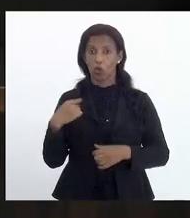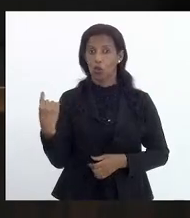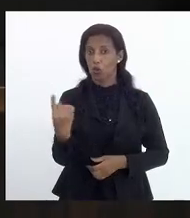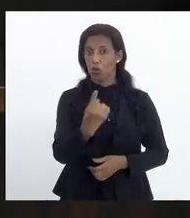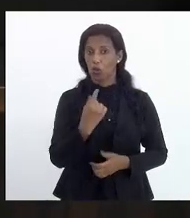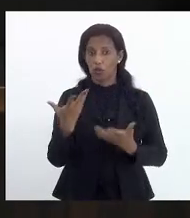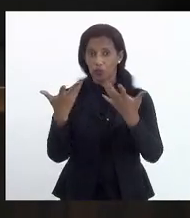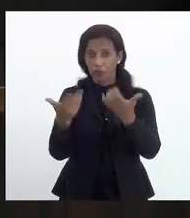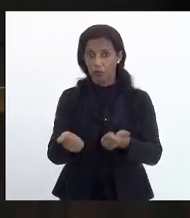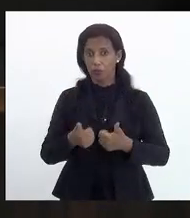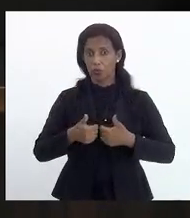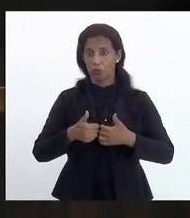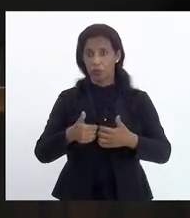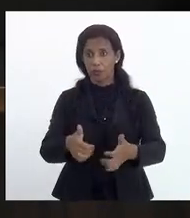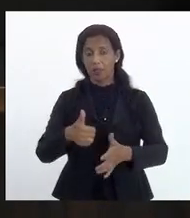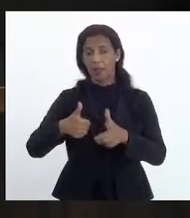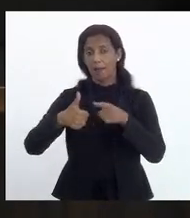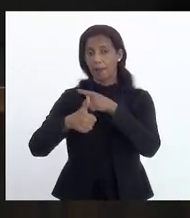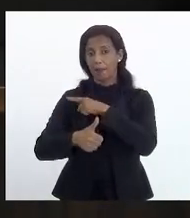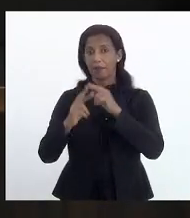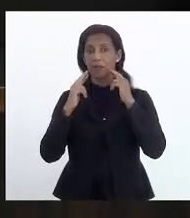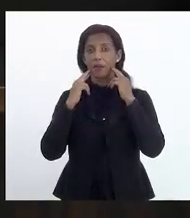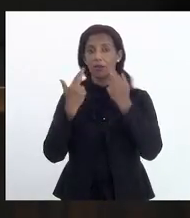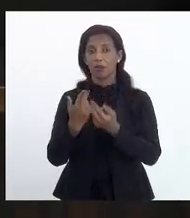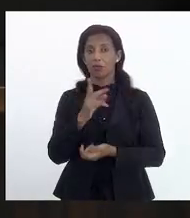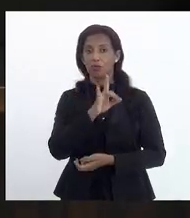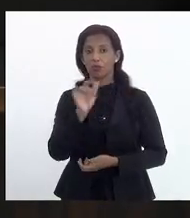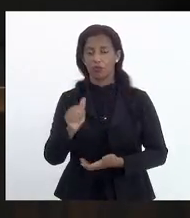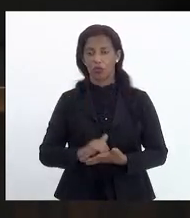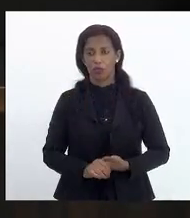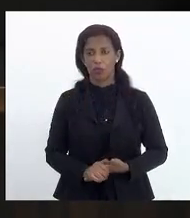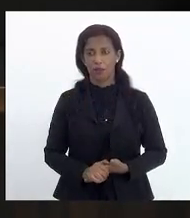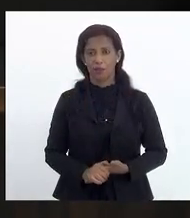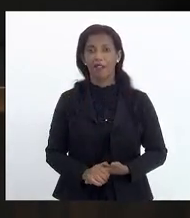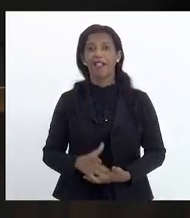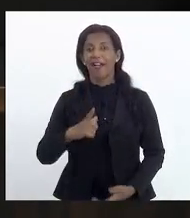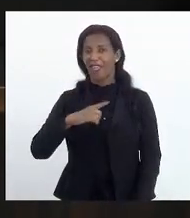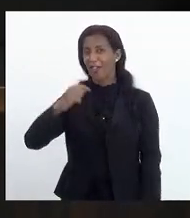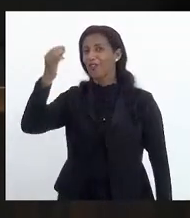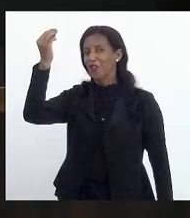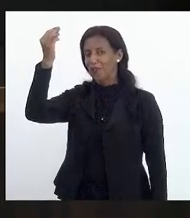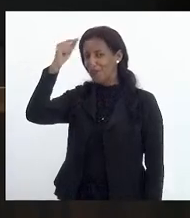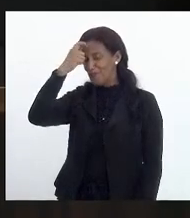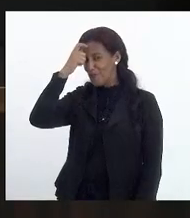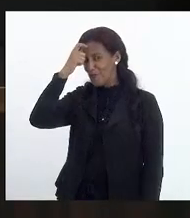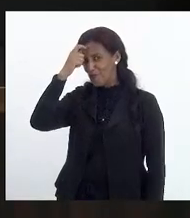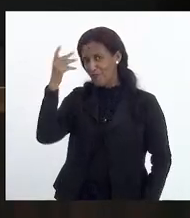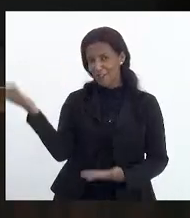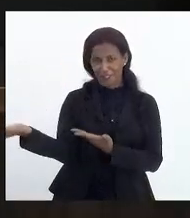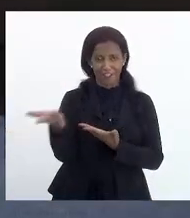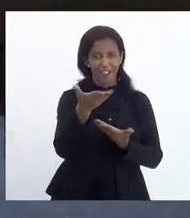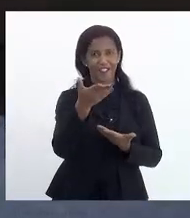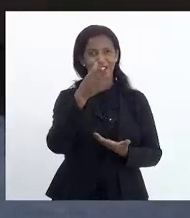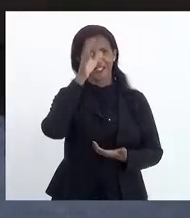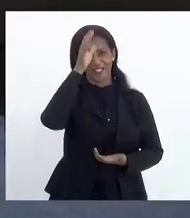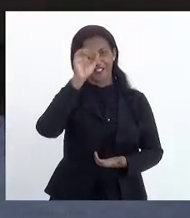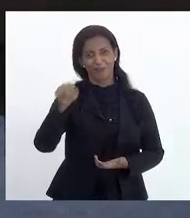início... Já a primeira sessão extraordinária do dia. Mas eu tenho um juízo, tia. Com a palavra, a deputada Tia Ju.